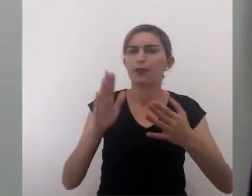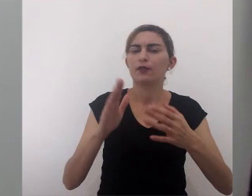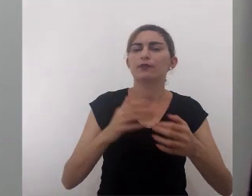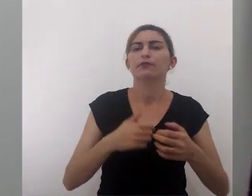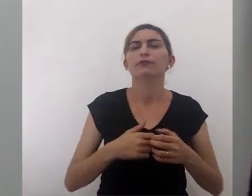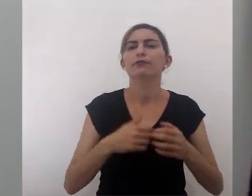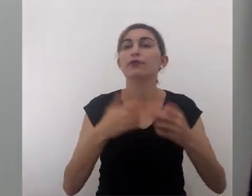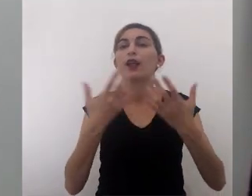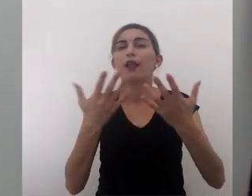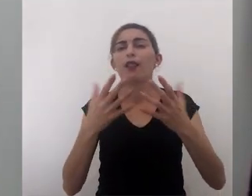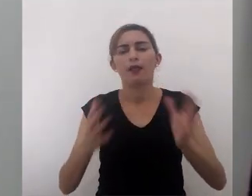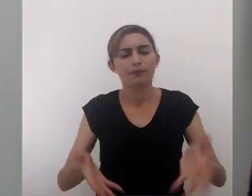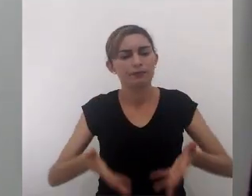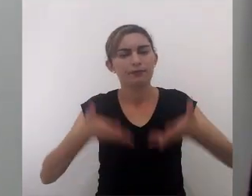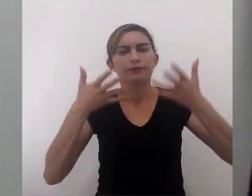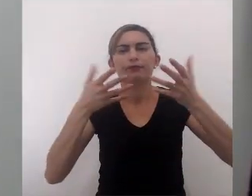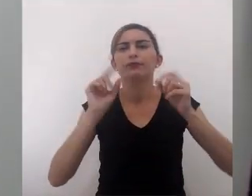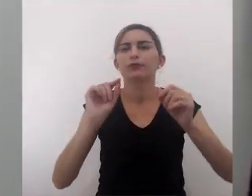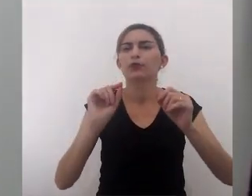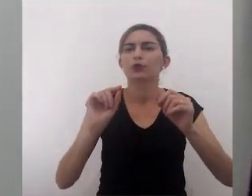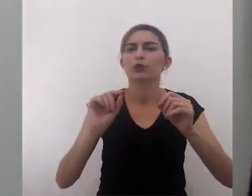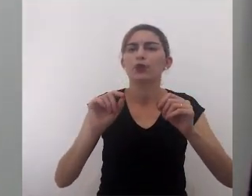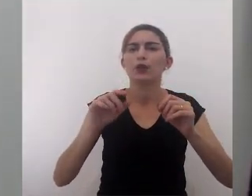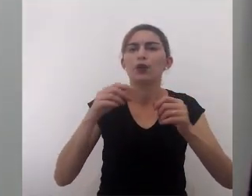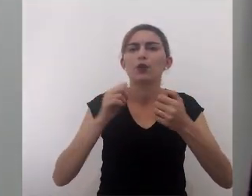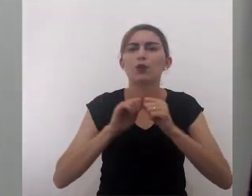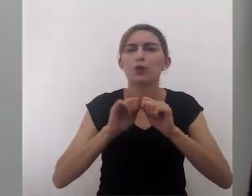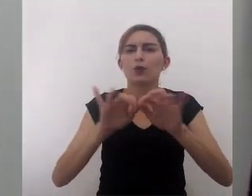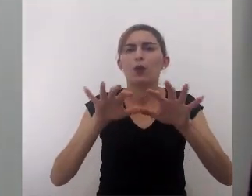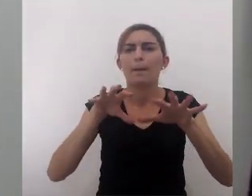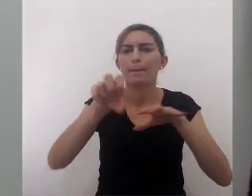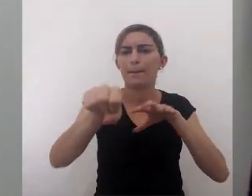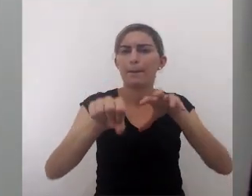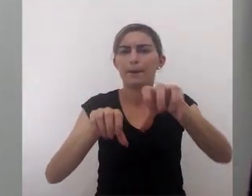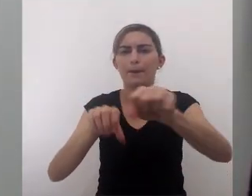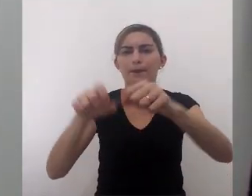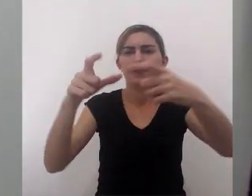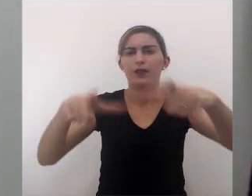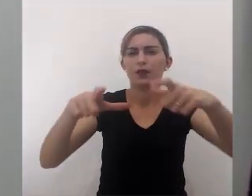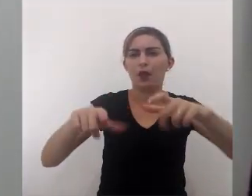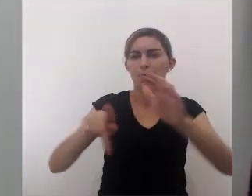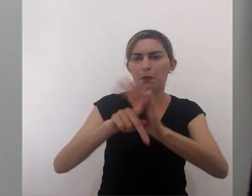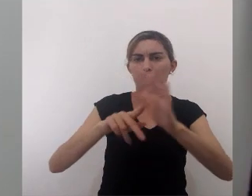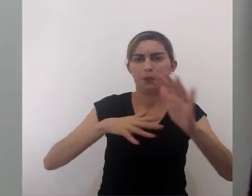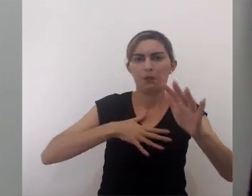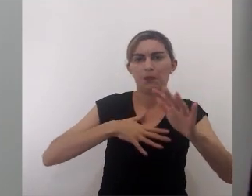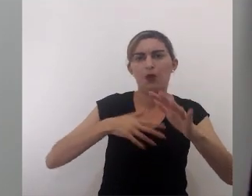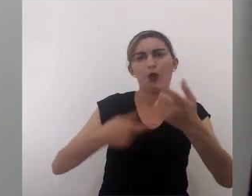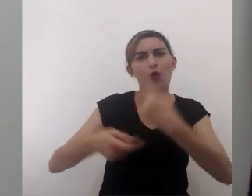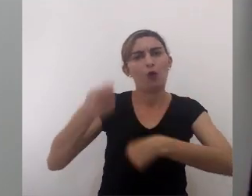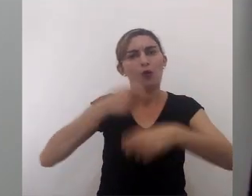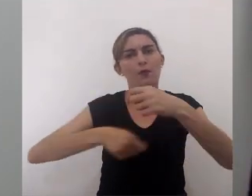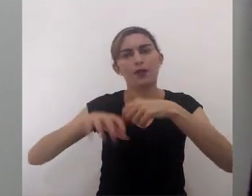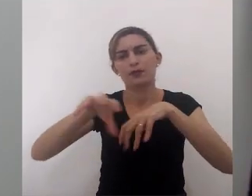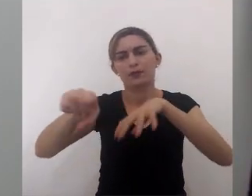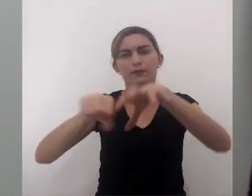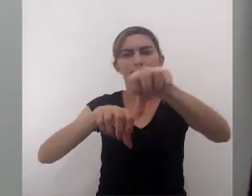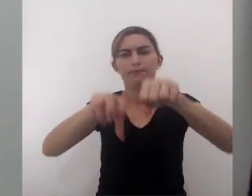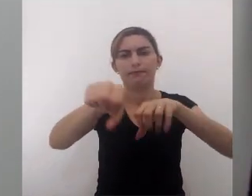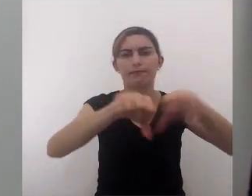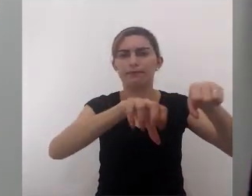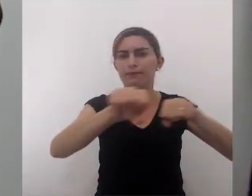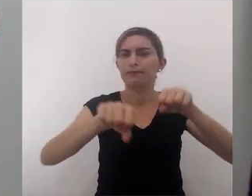nacionalistas para legitimar o que? O seu expansionismo territorial e comercial. Ou